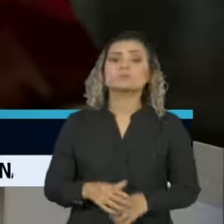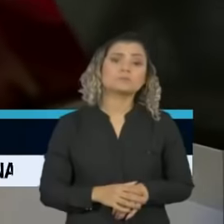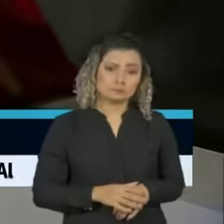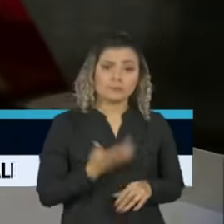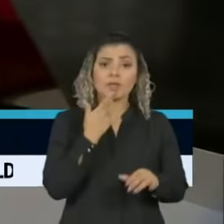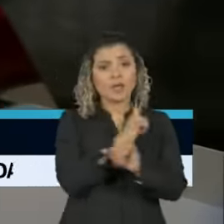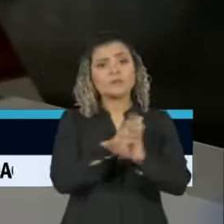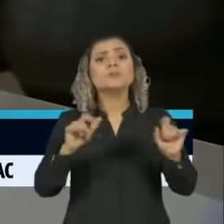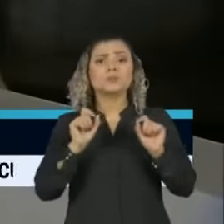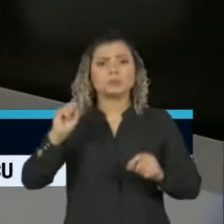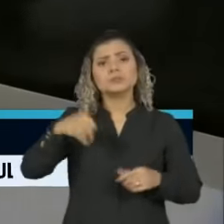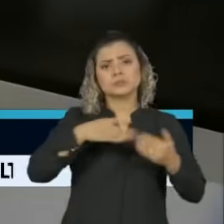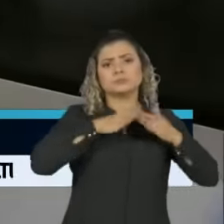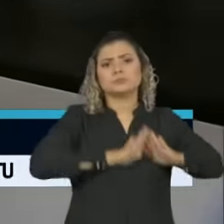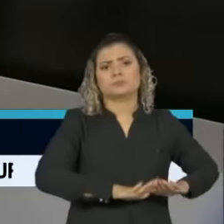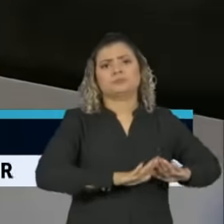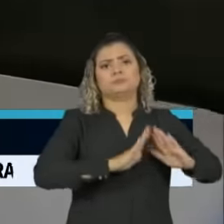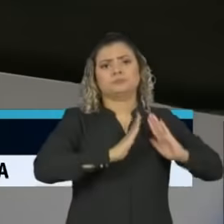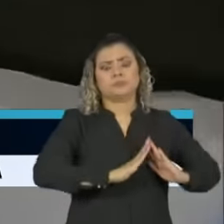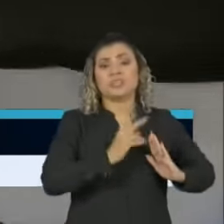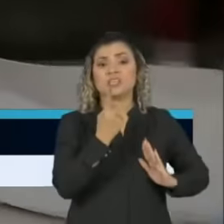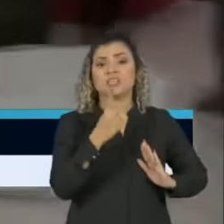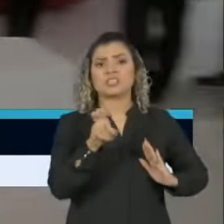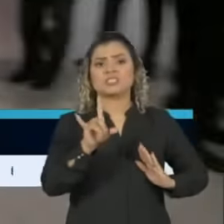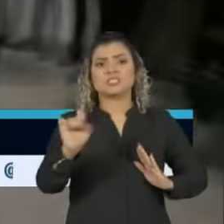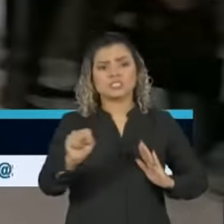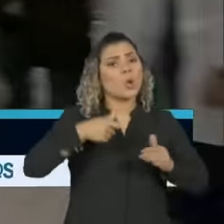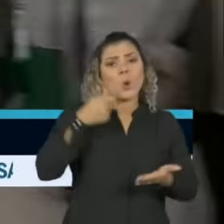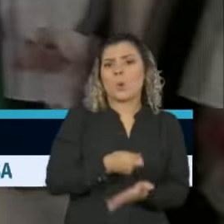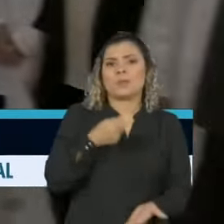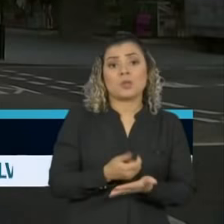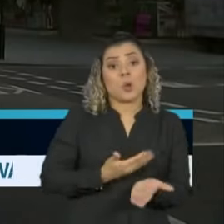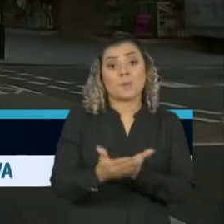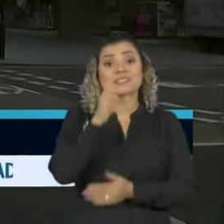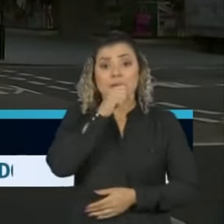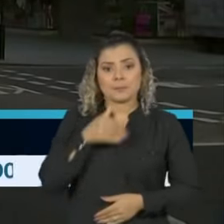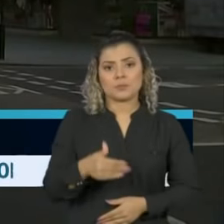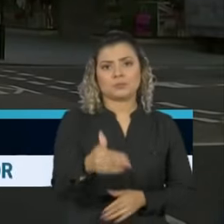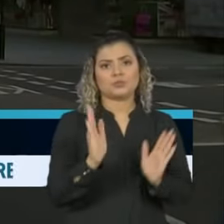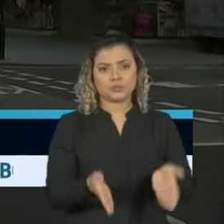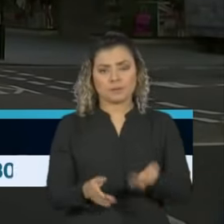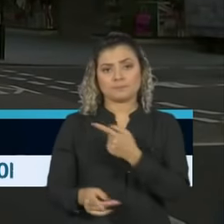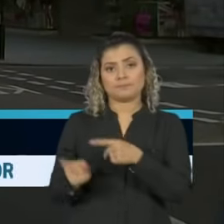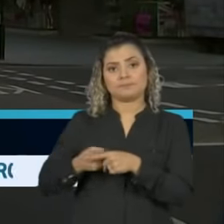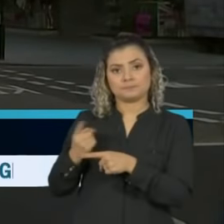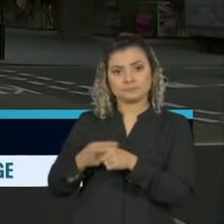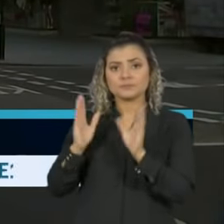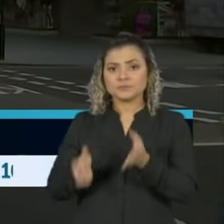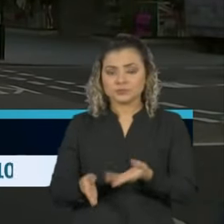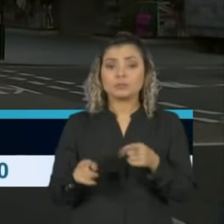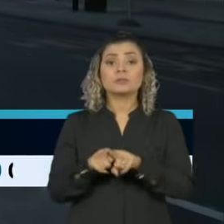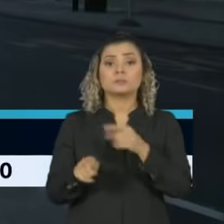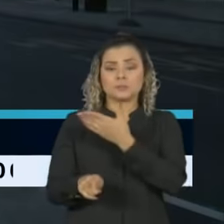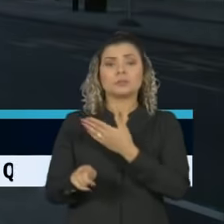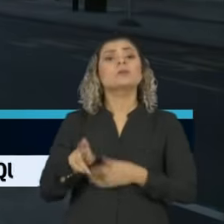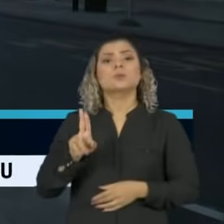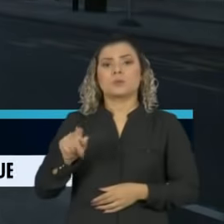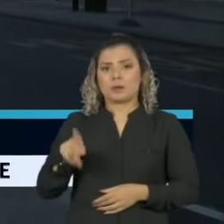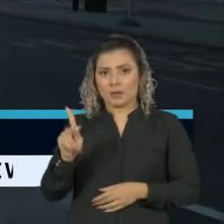decretou a quarentena obrigatória no país por 15 dias a partir de sábado. No Reino Unido, Londres amanheceu com as